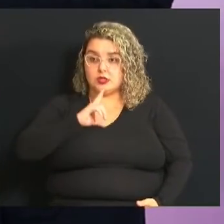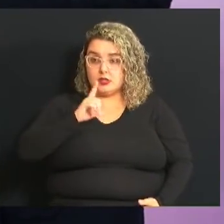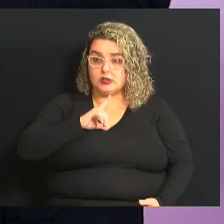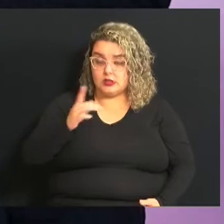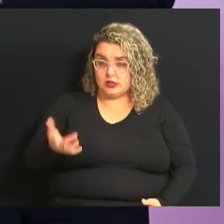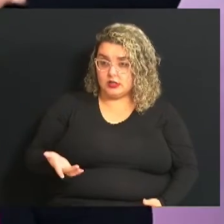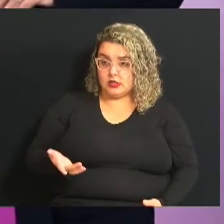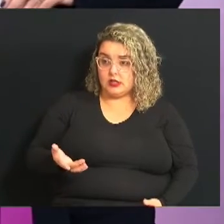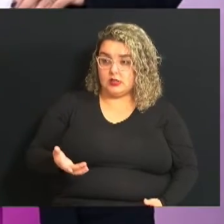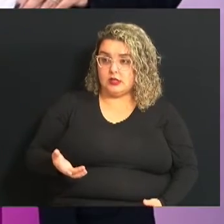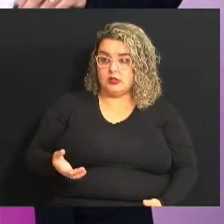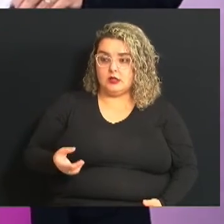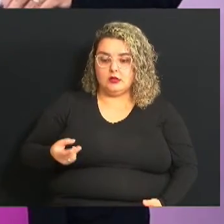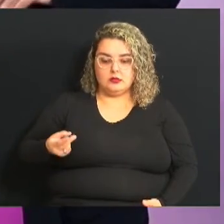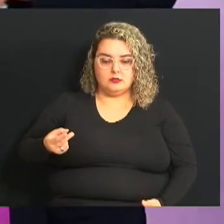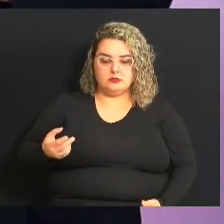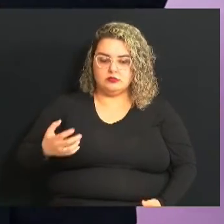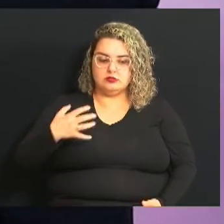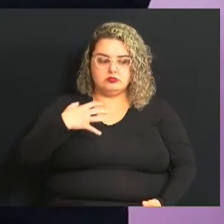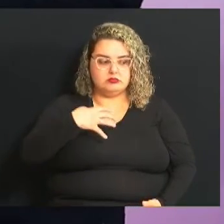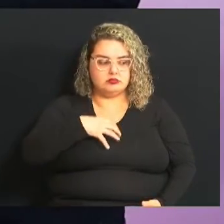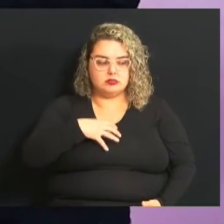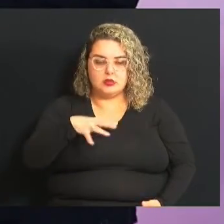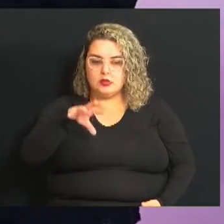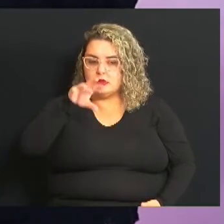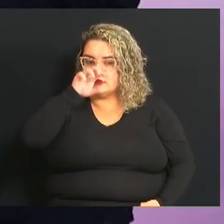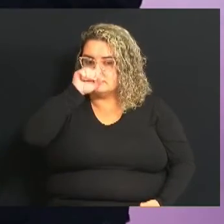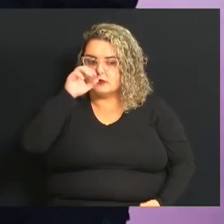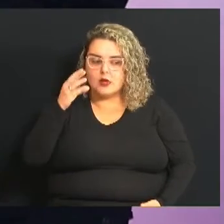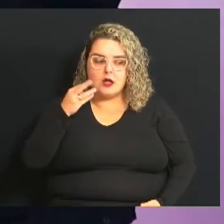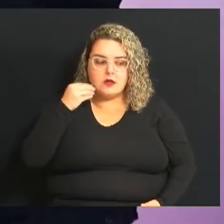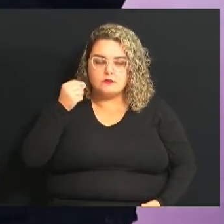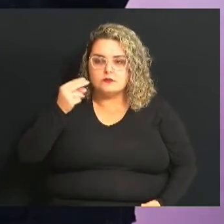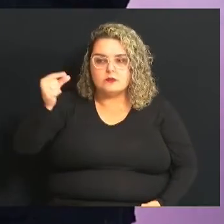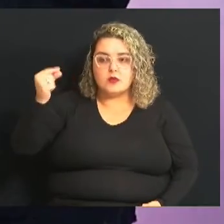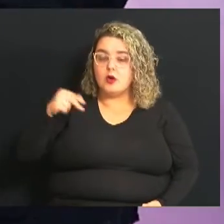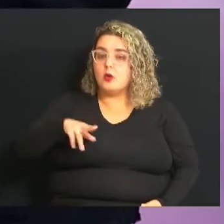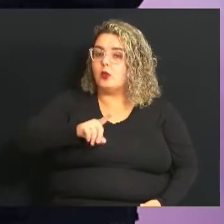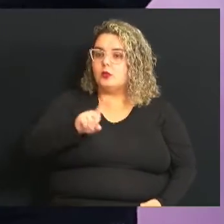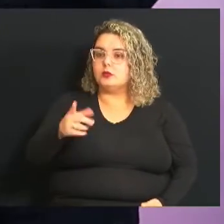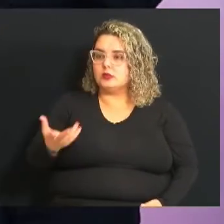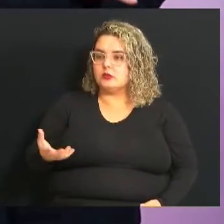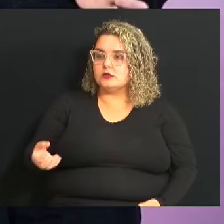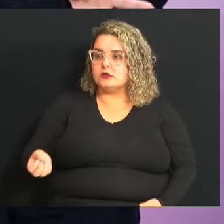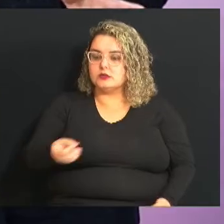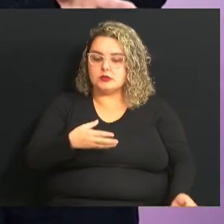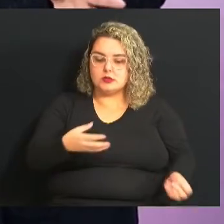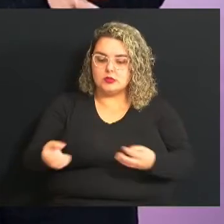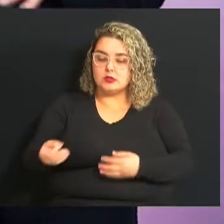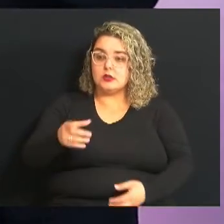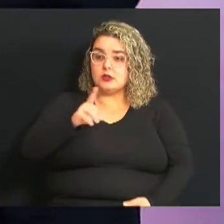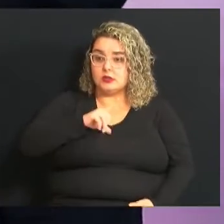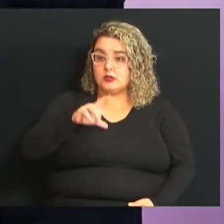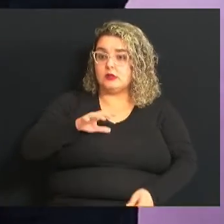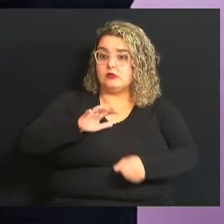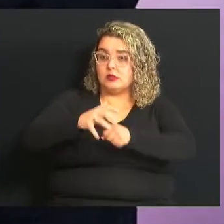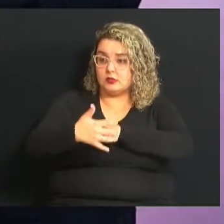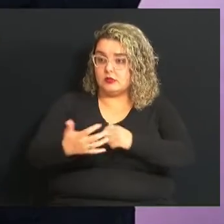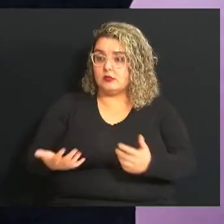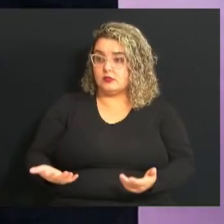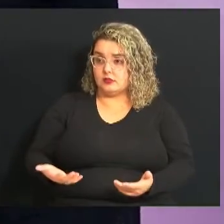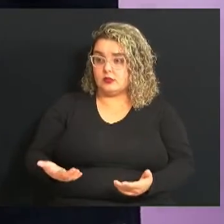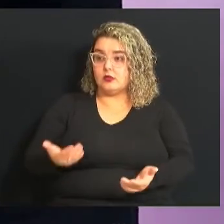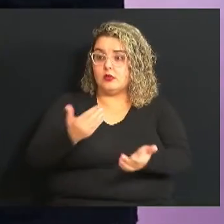há um tempo sem sentir o cheiro ou sem sentir o paladar ou não? Se é recente, que ela teve aí a Covid-19,